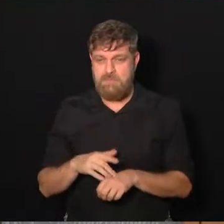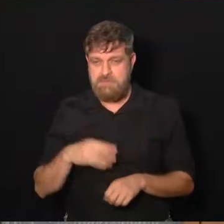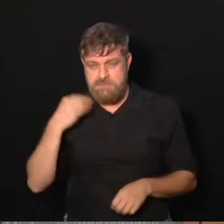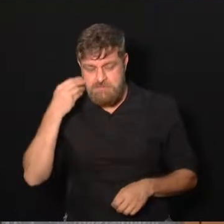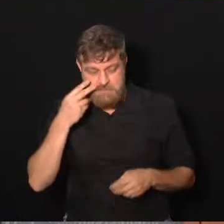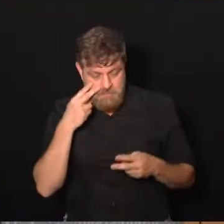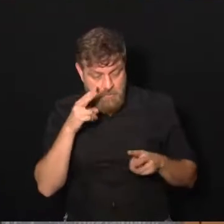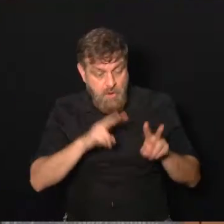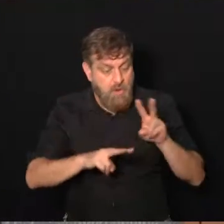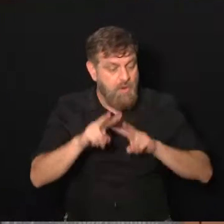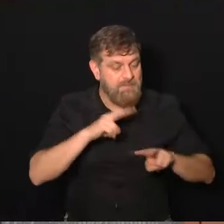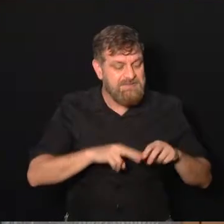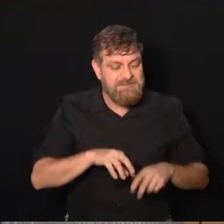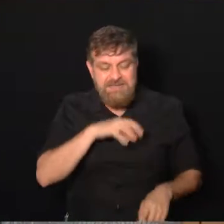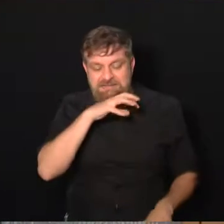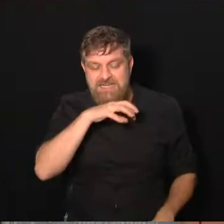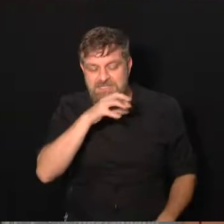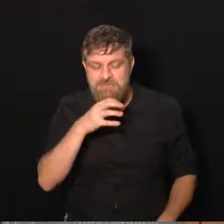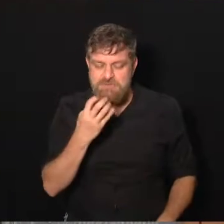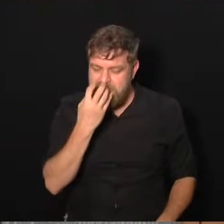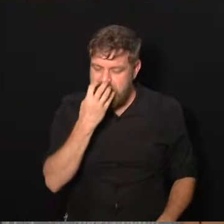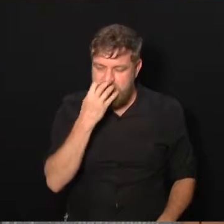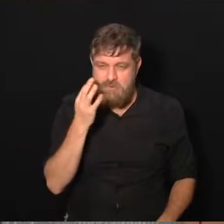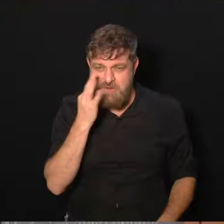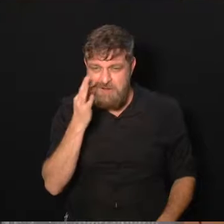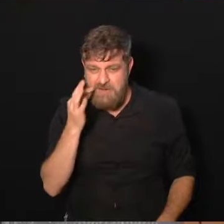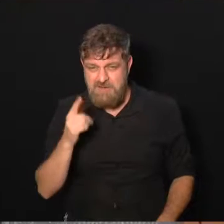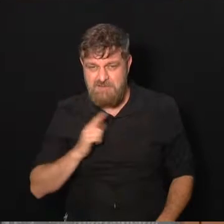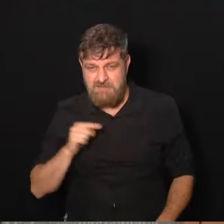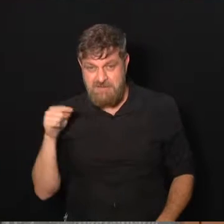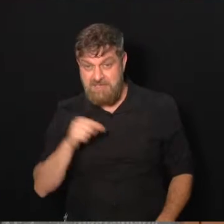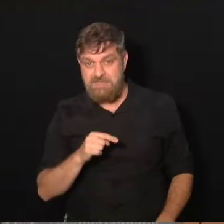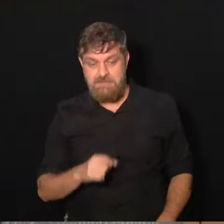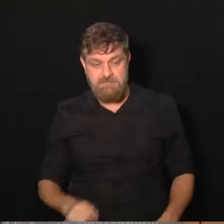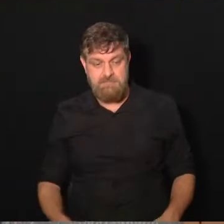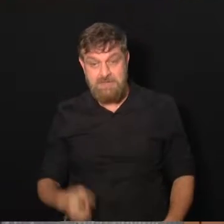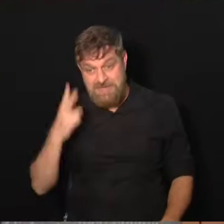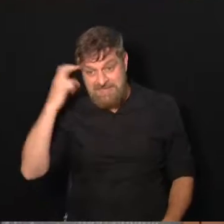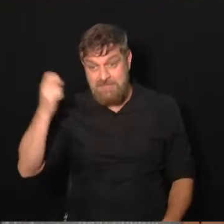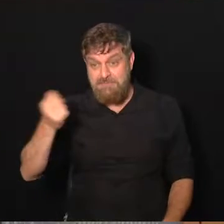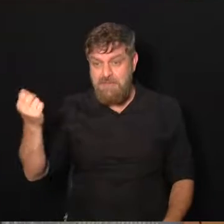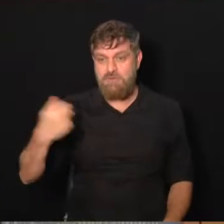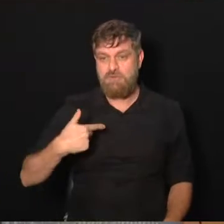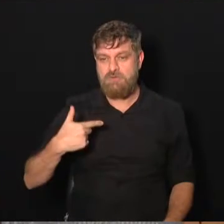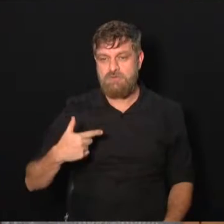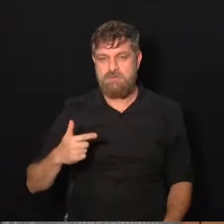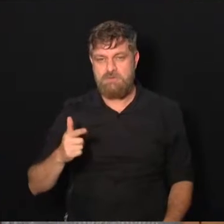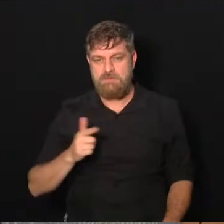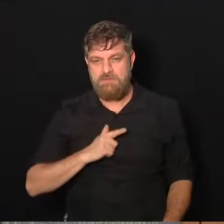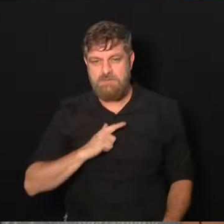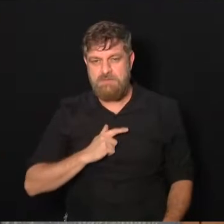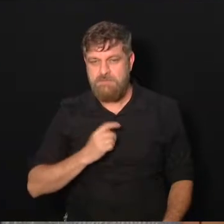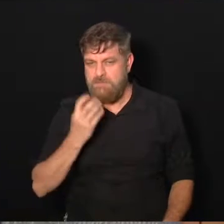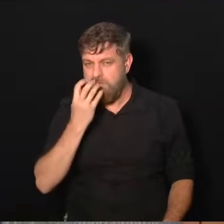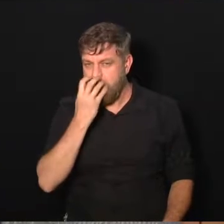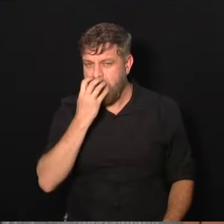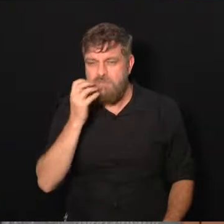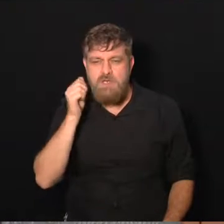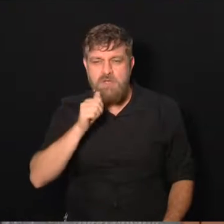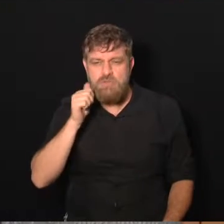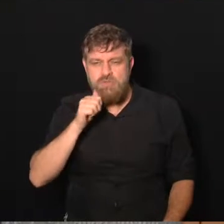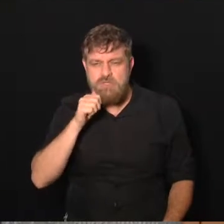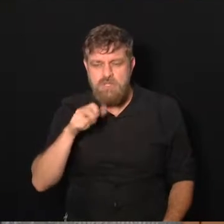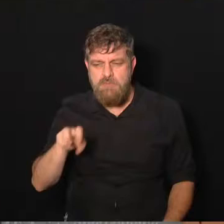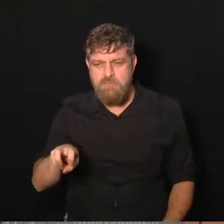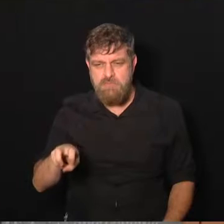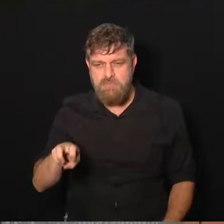minha vida, né, em muitas circunstâncias, eles são mais inteligentes que nós. Eu, por exemplo, tenho uma cachorrinha,